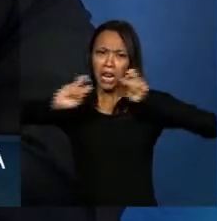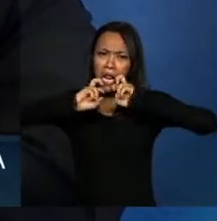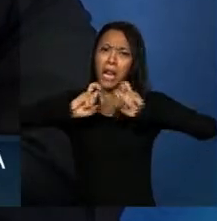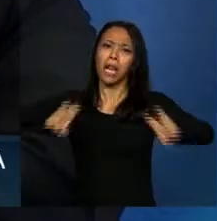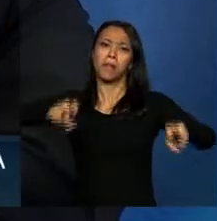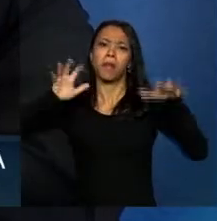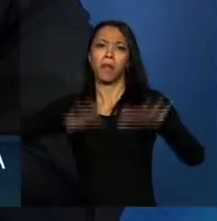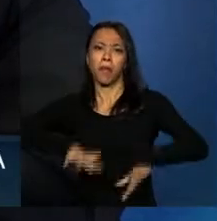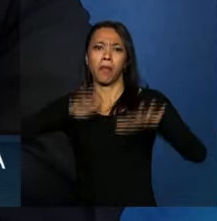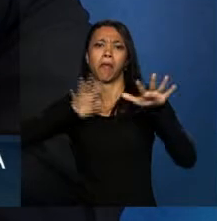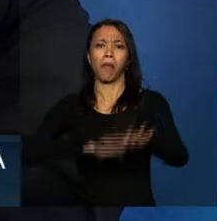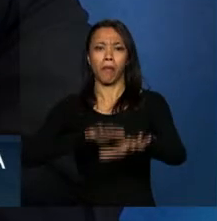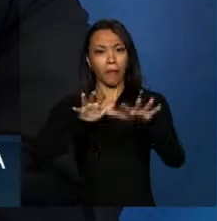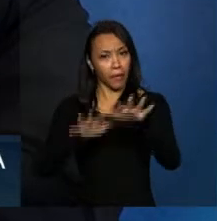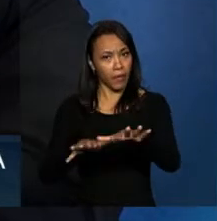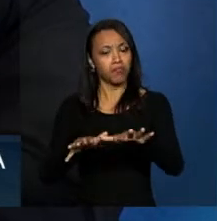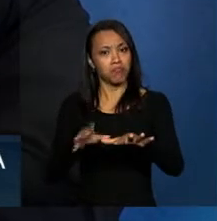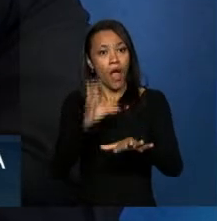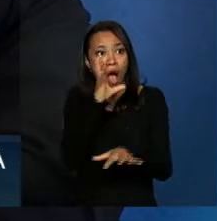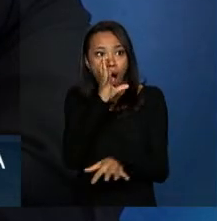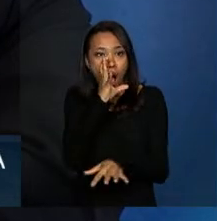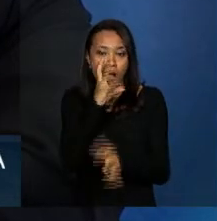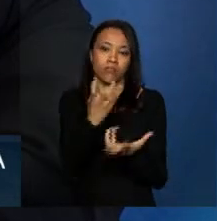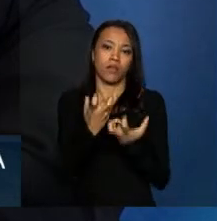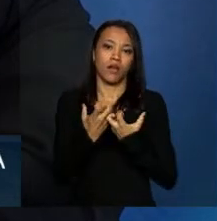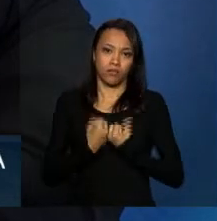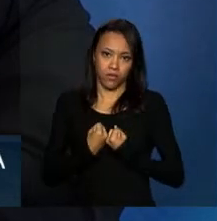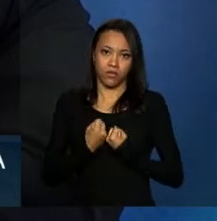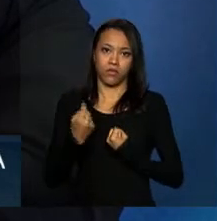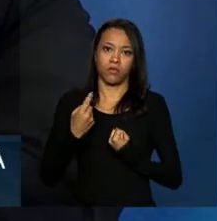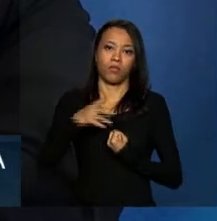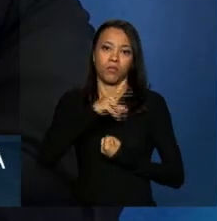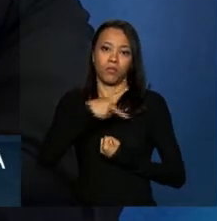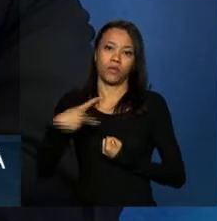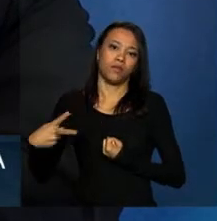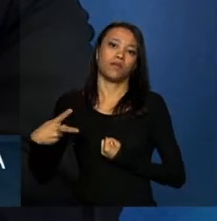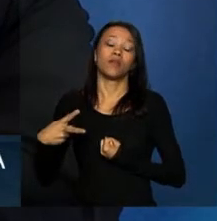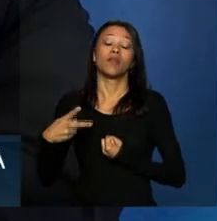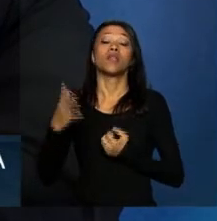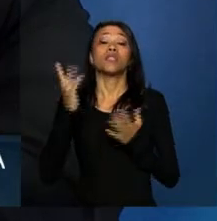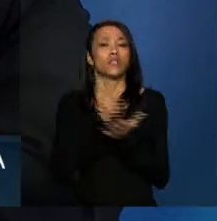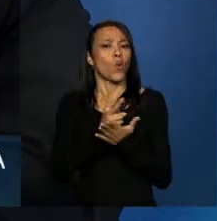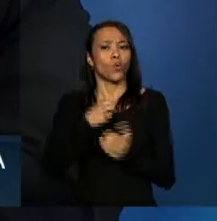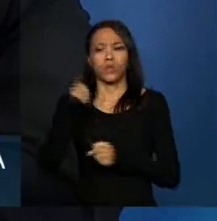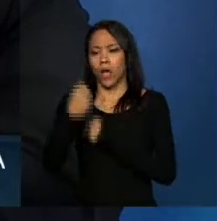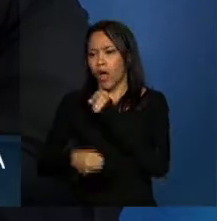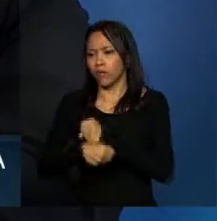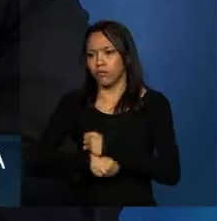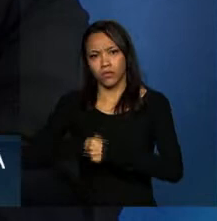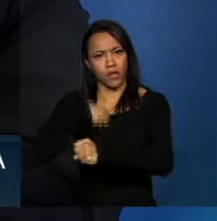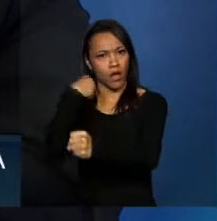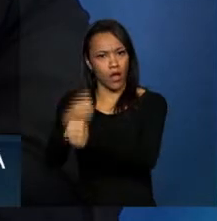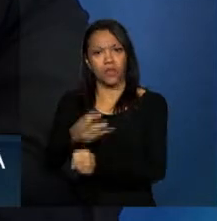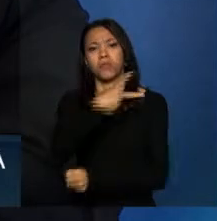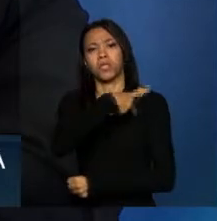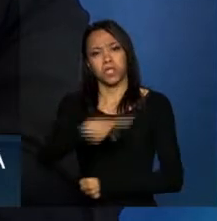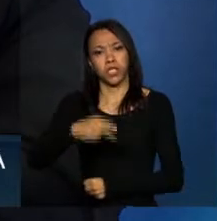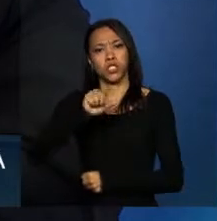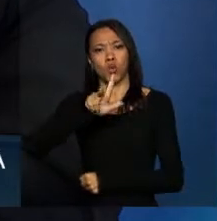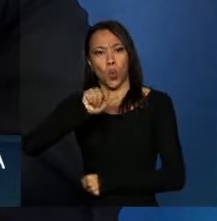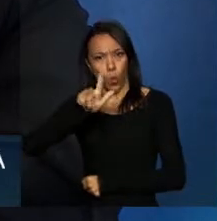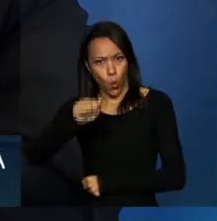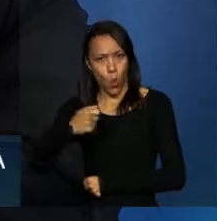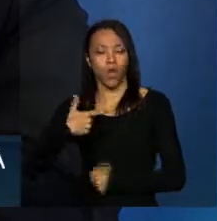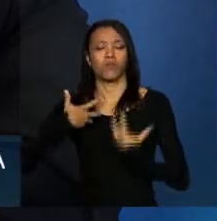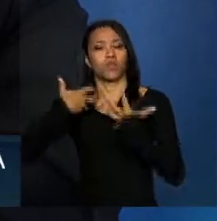nos recebeu. Todos os anos o presidente Lula nos recebeu e todos os anos a presidenta Dilma